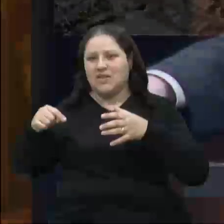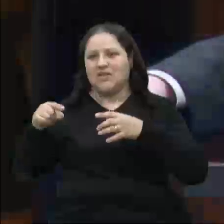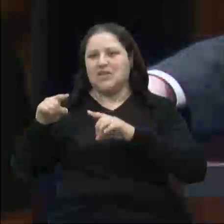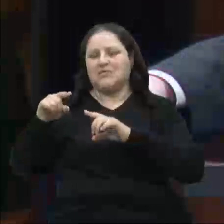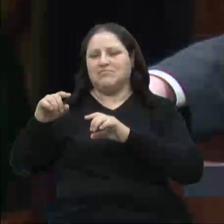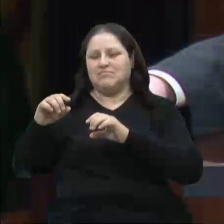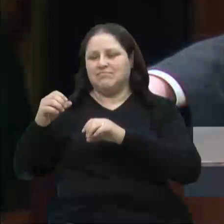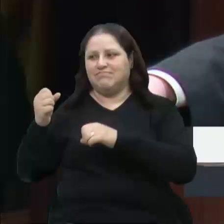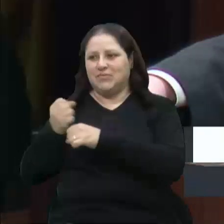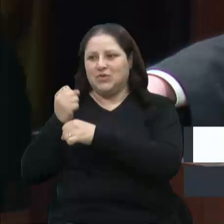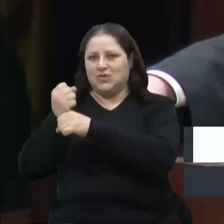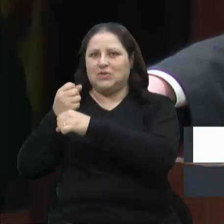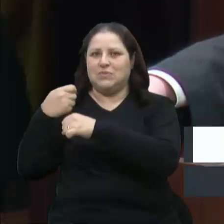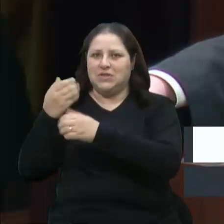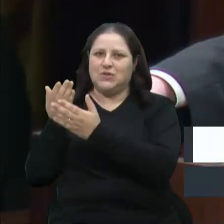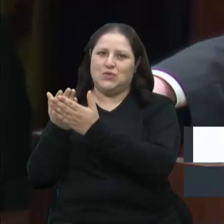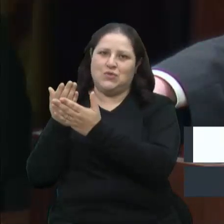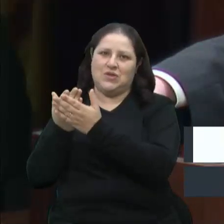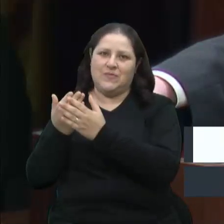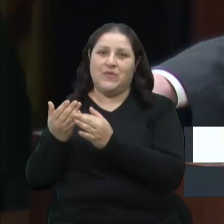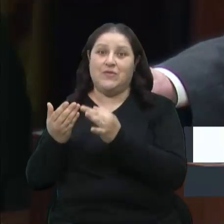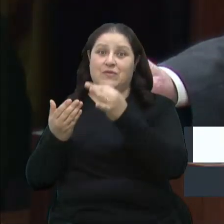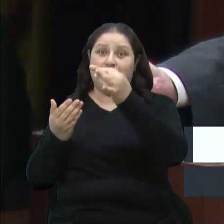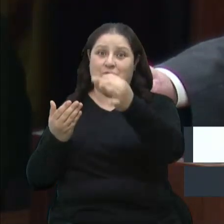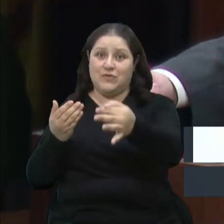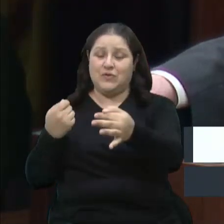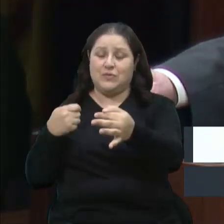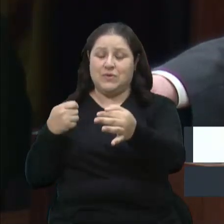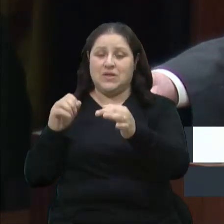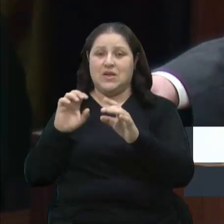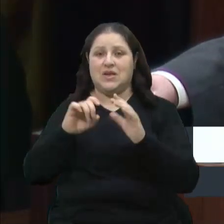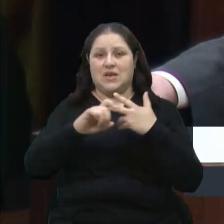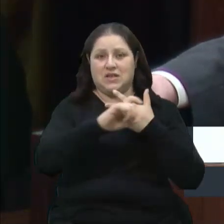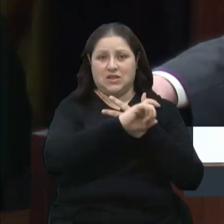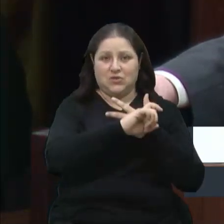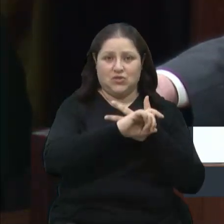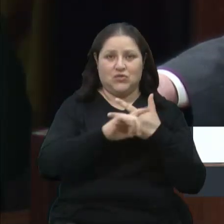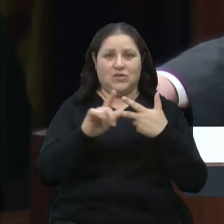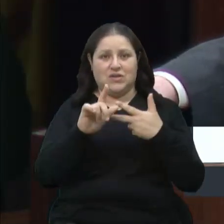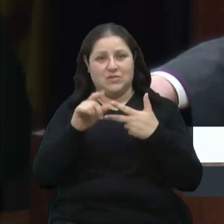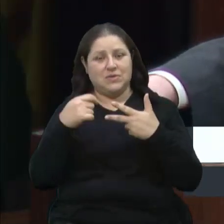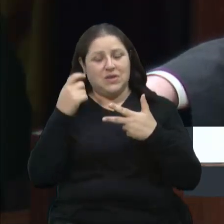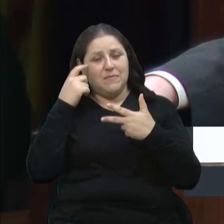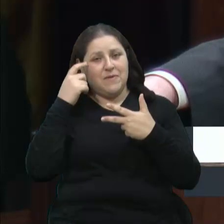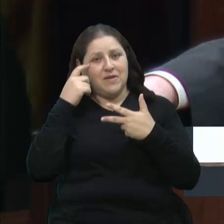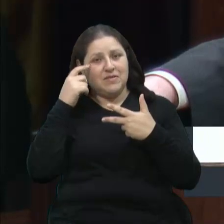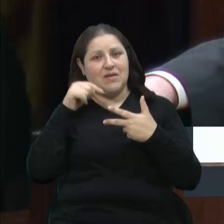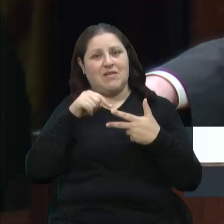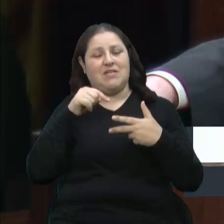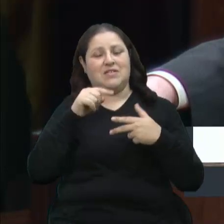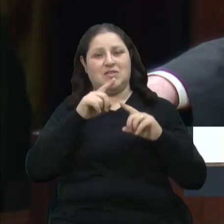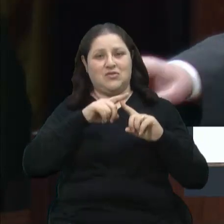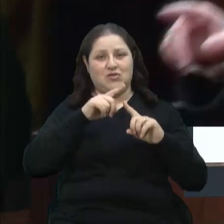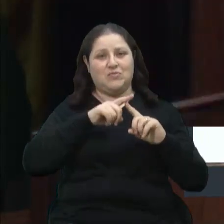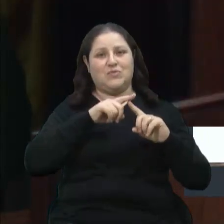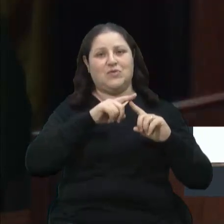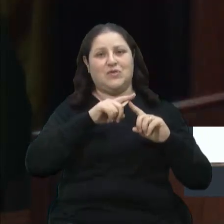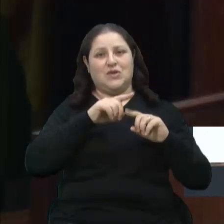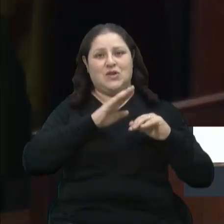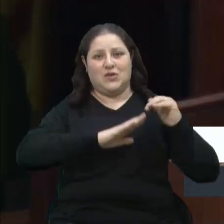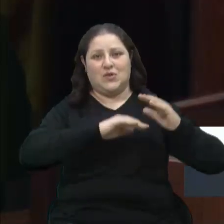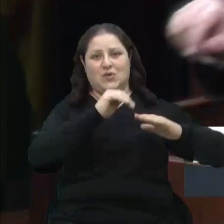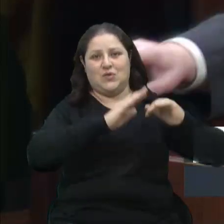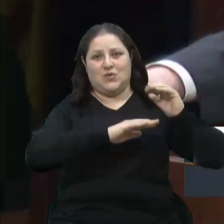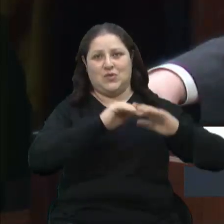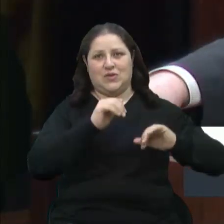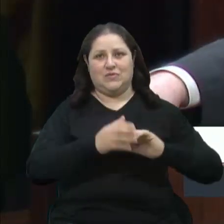numa visão de longo prazo, o Executivo e o Legislativo tem que começar a pensar essas edificações aí. O